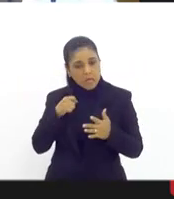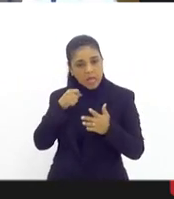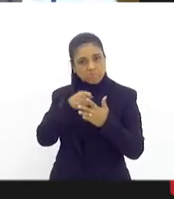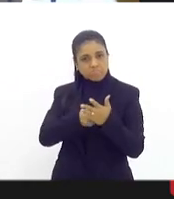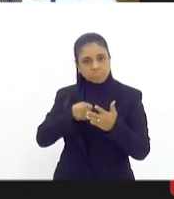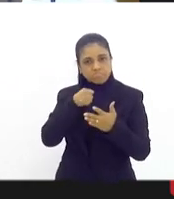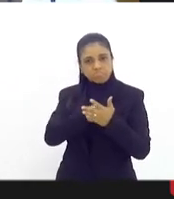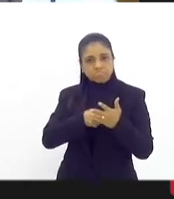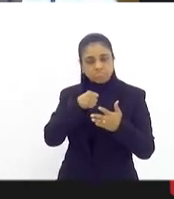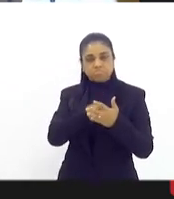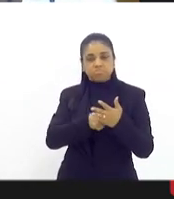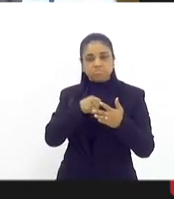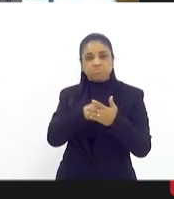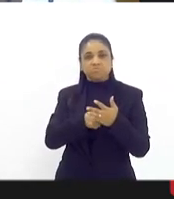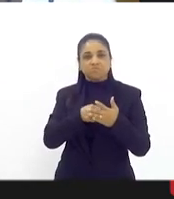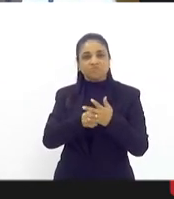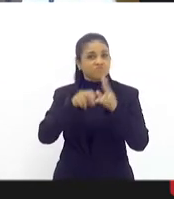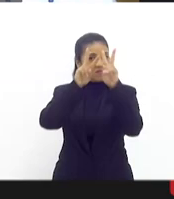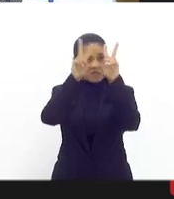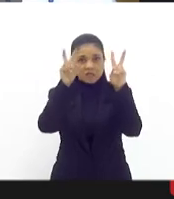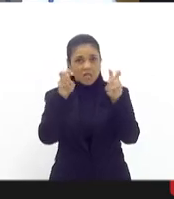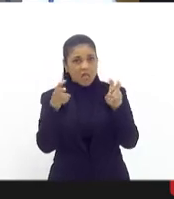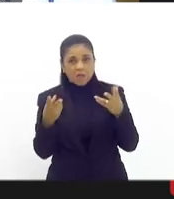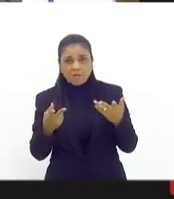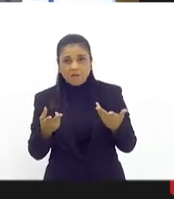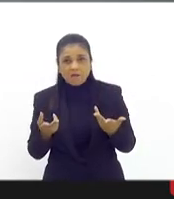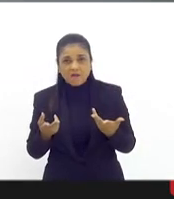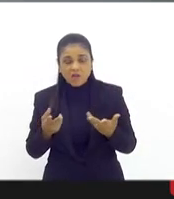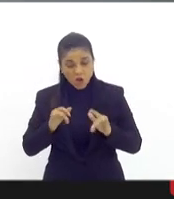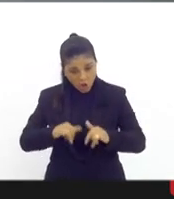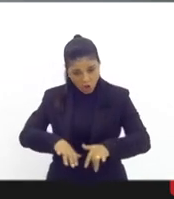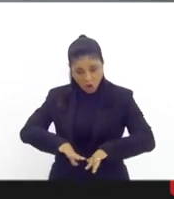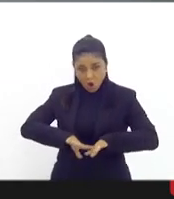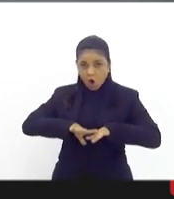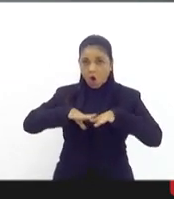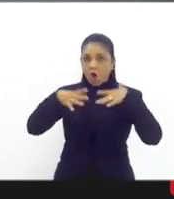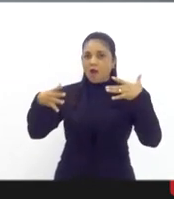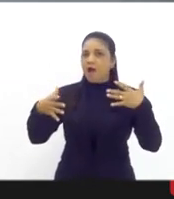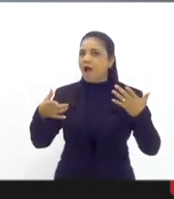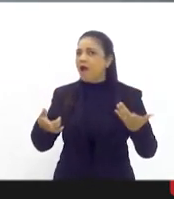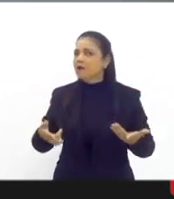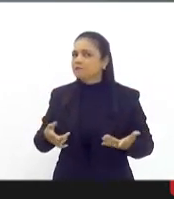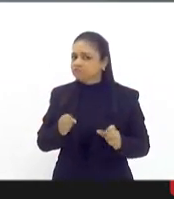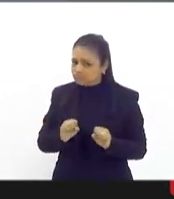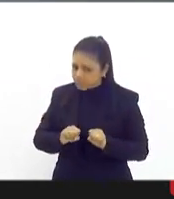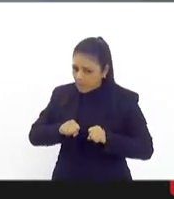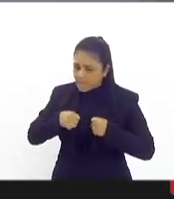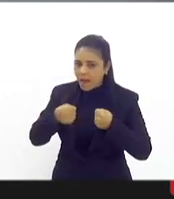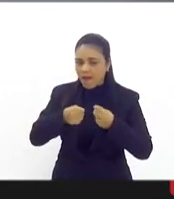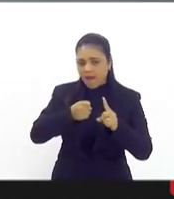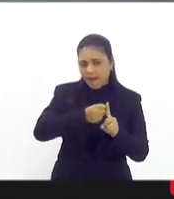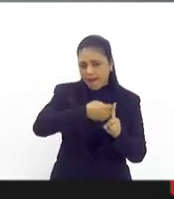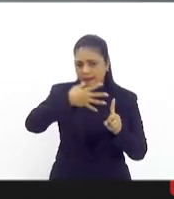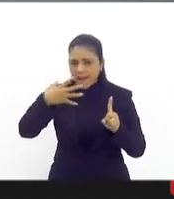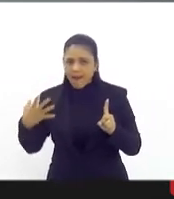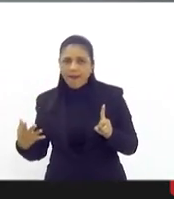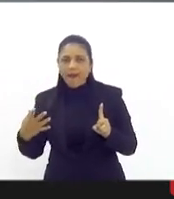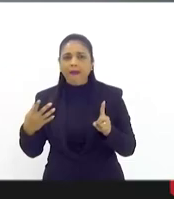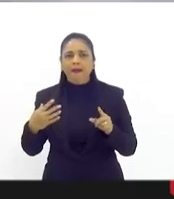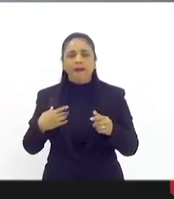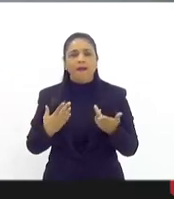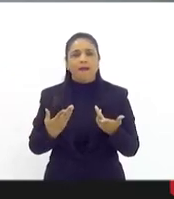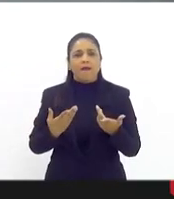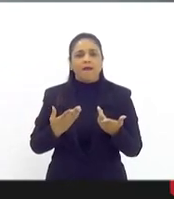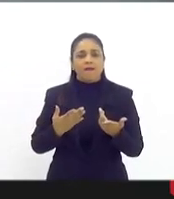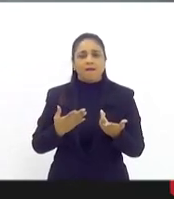e vários temas, com uma coragem muito grande, combatendo LGBTfobia e